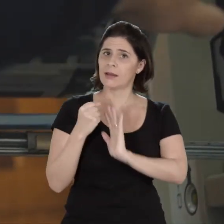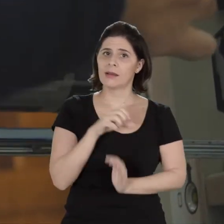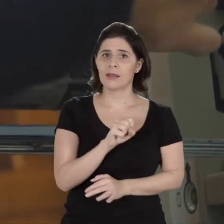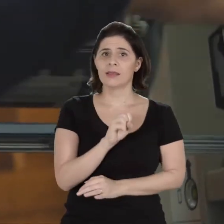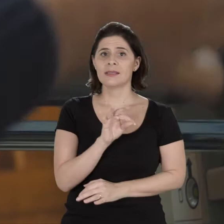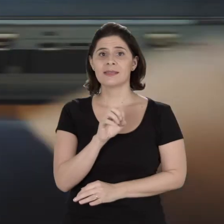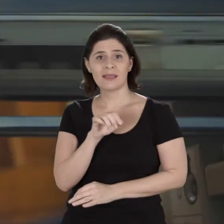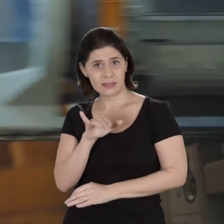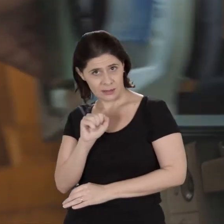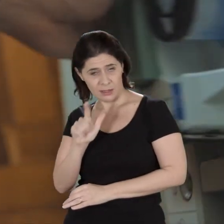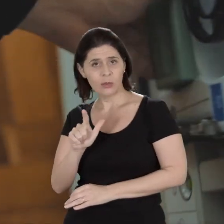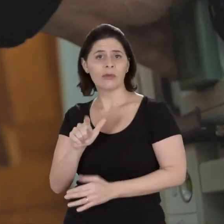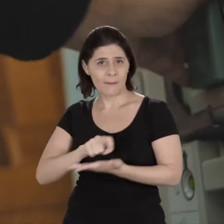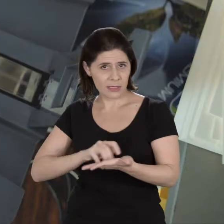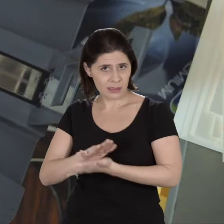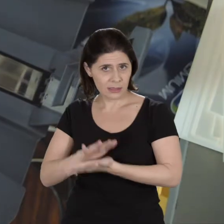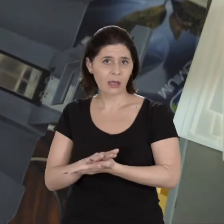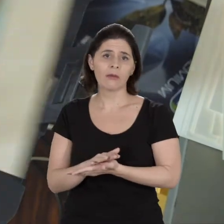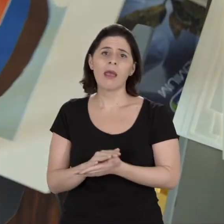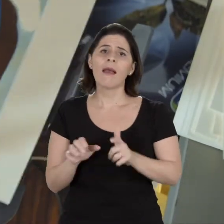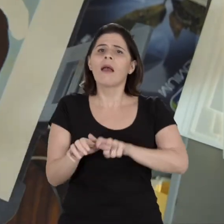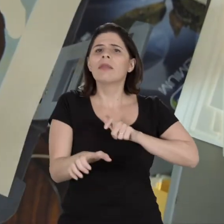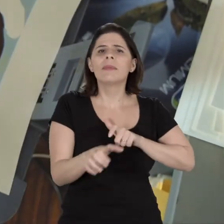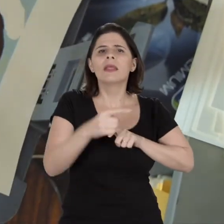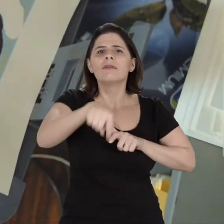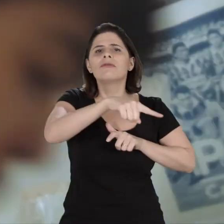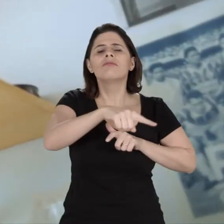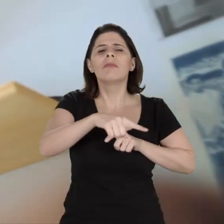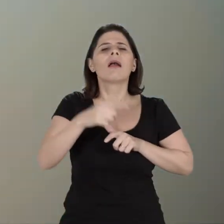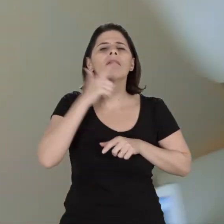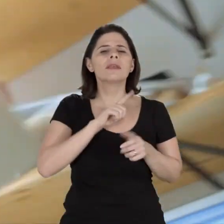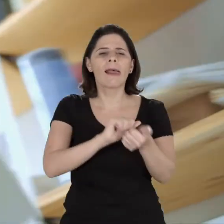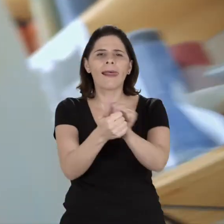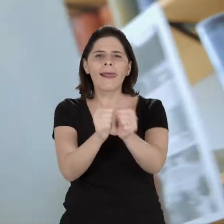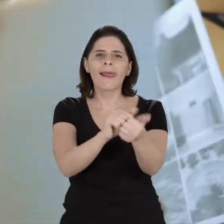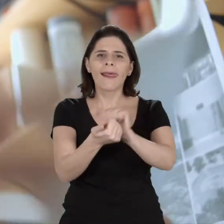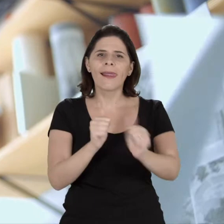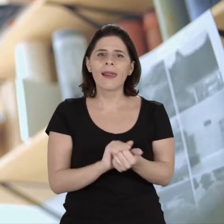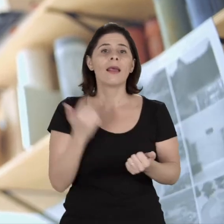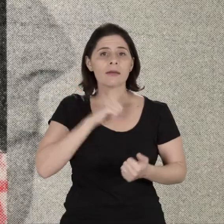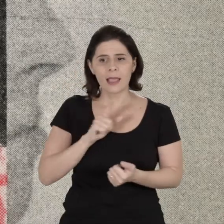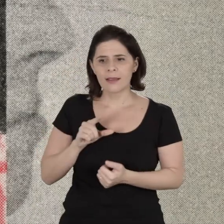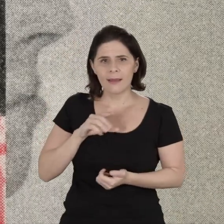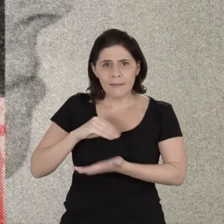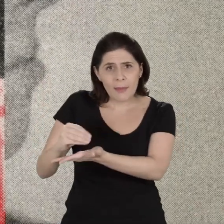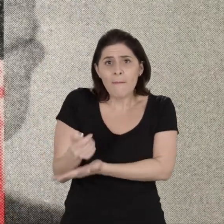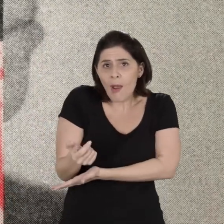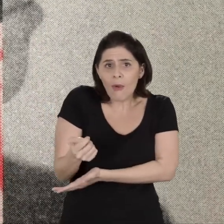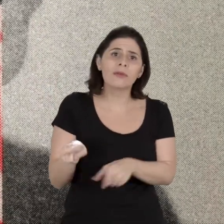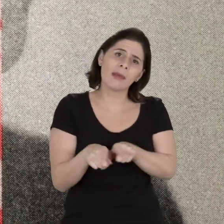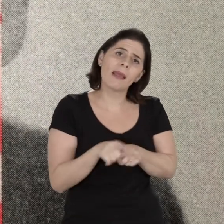stencil, versátil para o público independente, porque você consegue fazer desde pouquinho até uma tiragem super alta. Nessa última feira